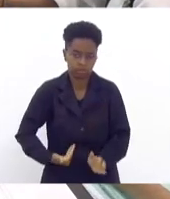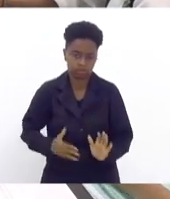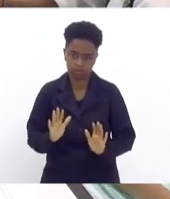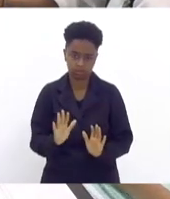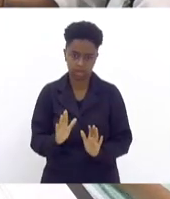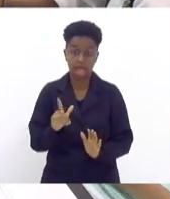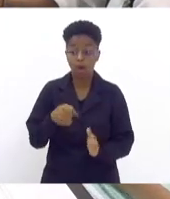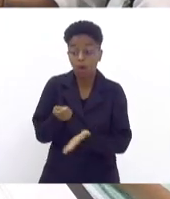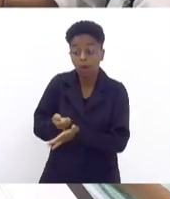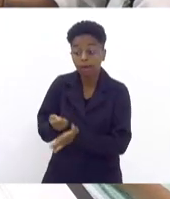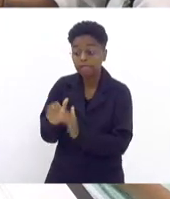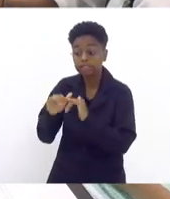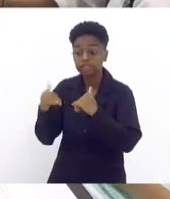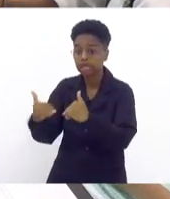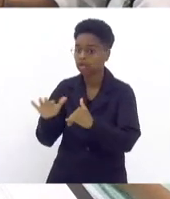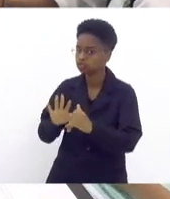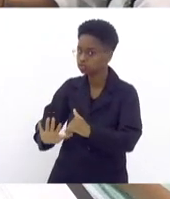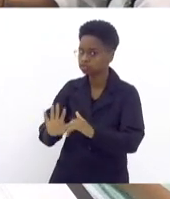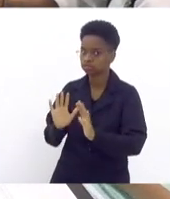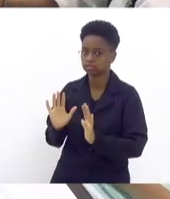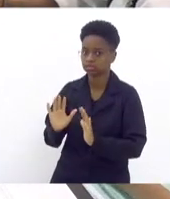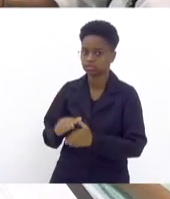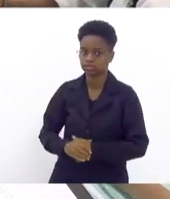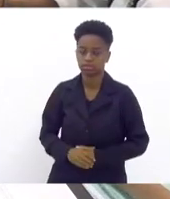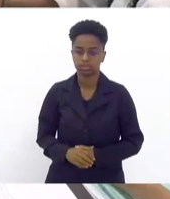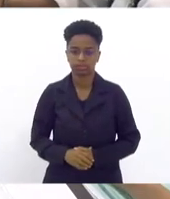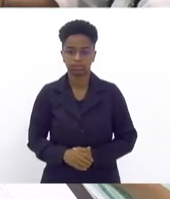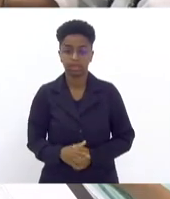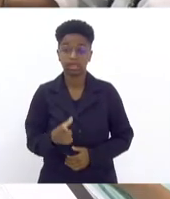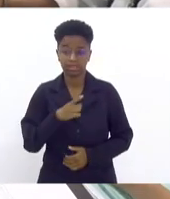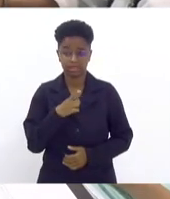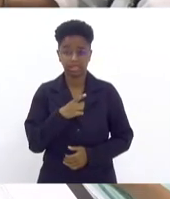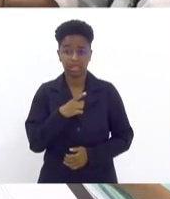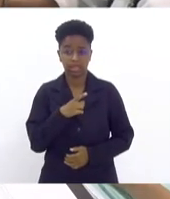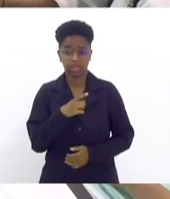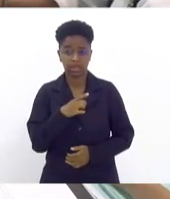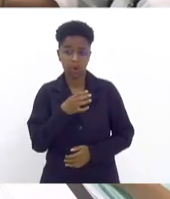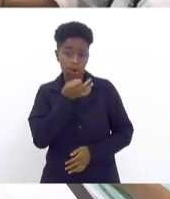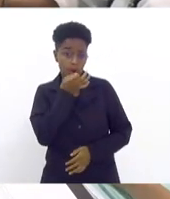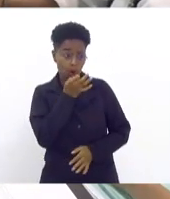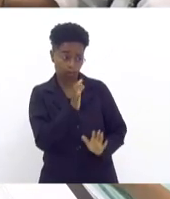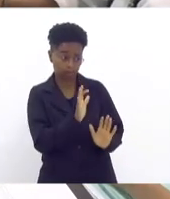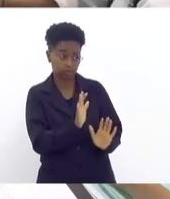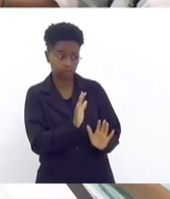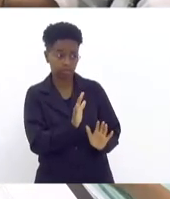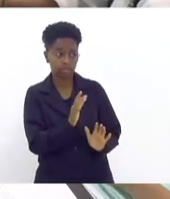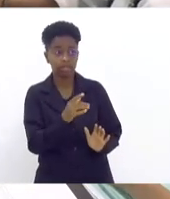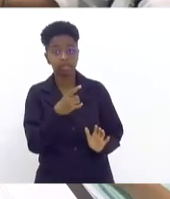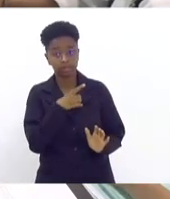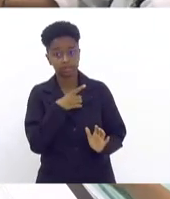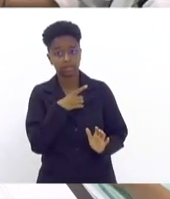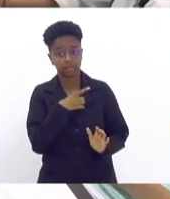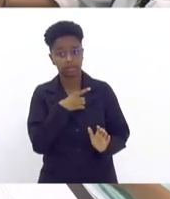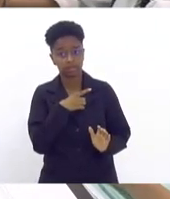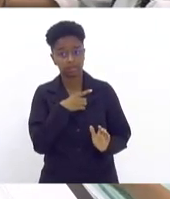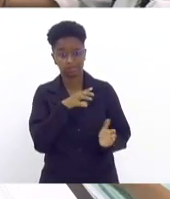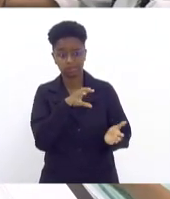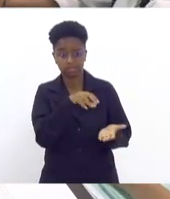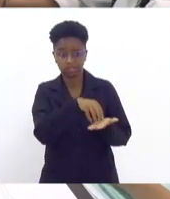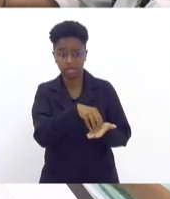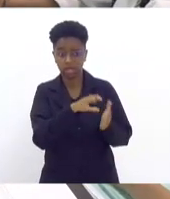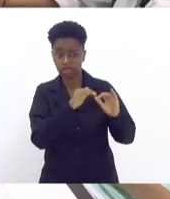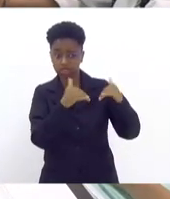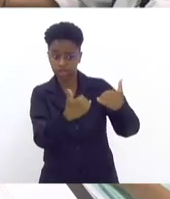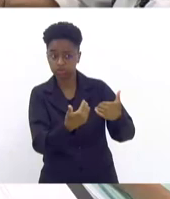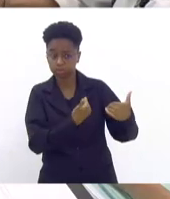Está impondo aqui os estádios. Agora, eu tenho uma ponderação a fazer... Mas tem estádios públicos, de fato. Tem também. Mas eu tenho